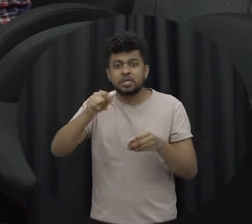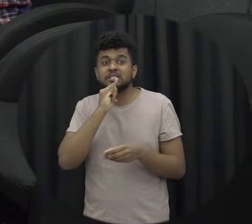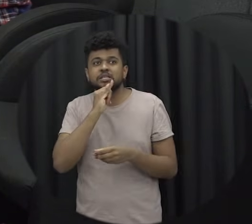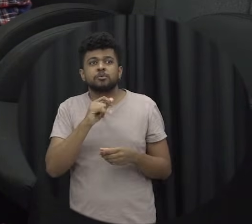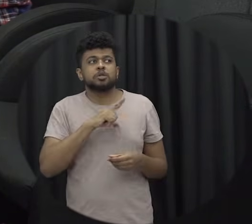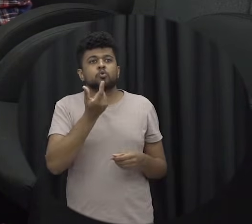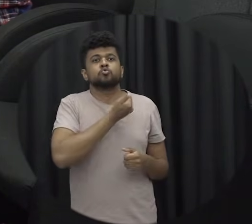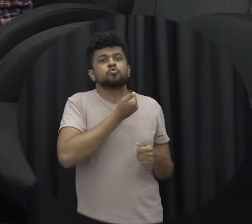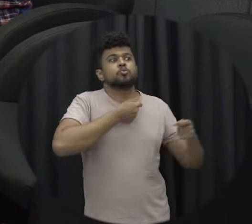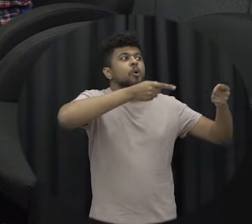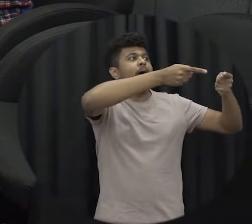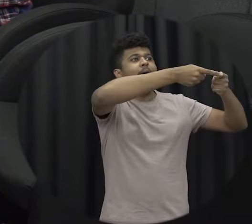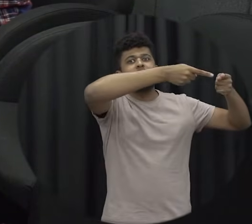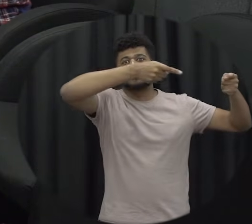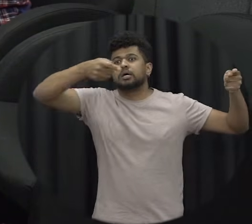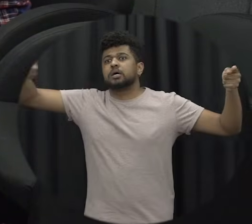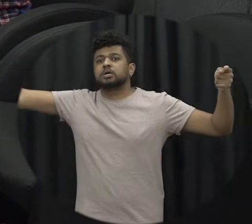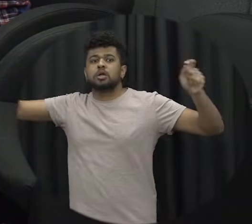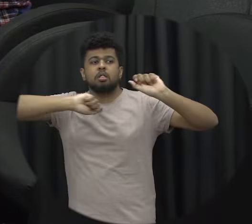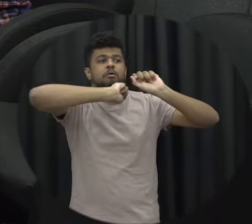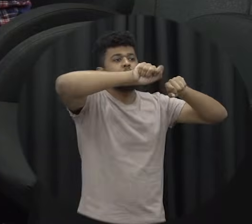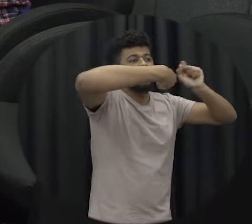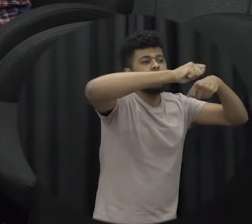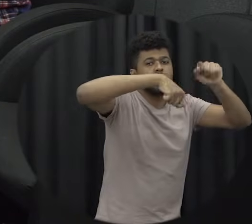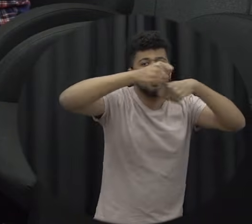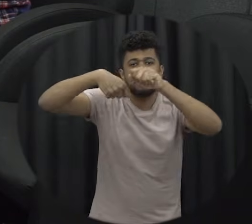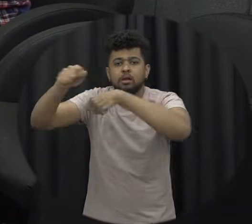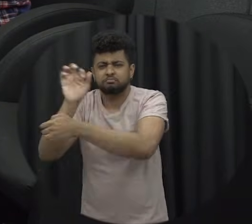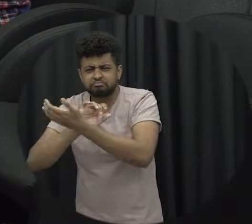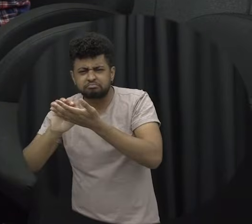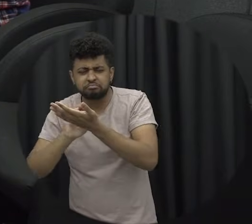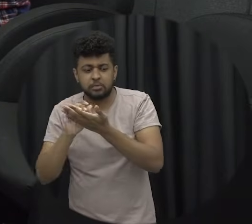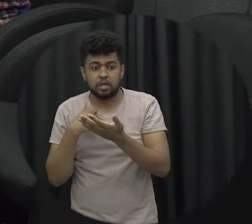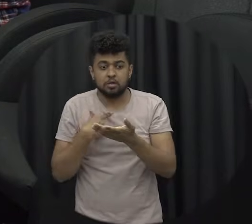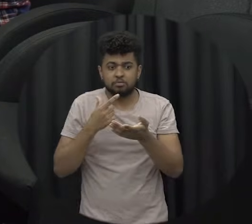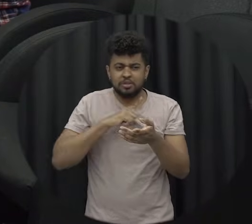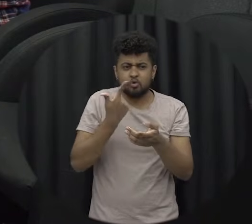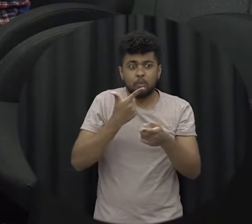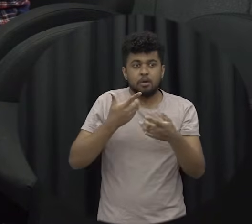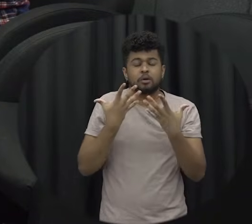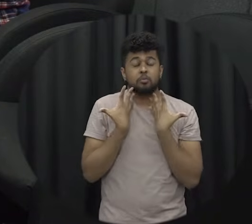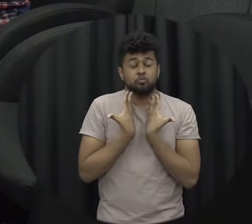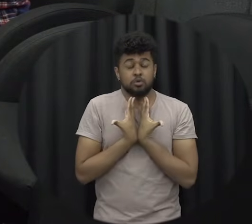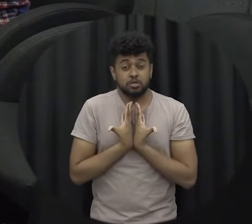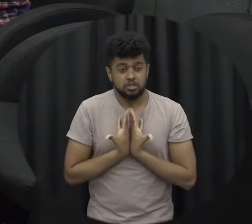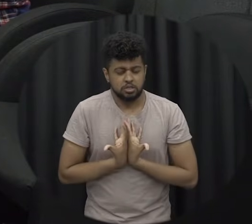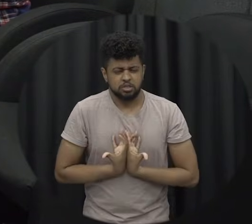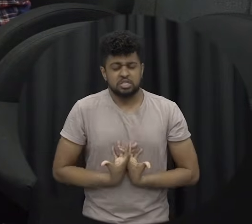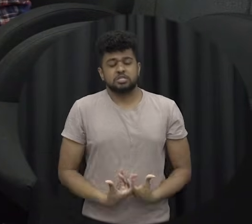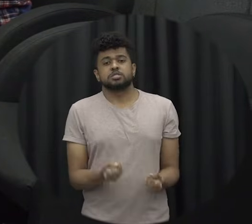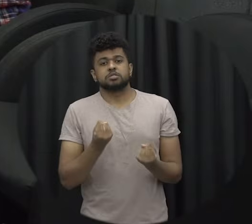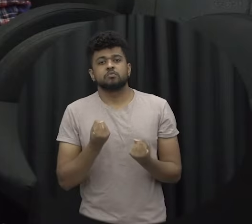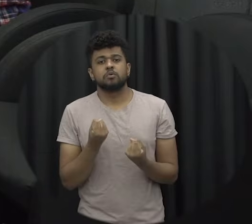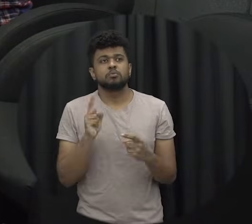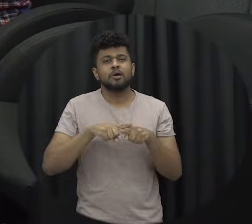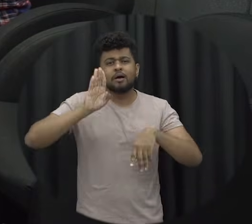símbolos para contar, eu vou ter algo muito exaustivo, né? E que às vezes posso me perder na conta. No